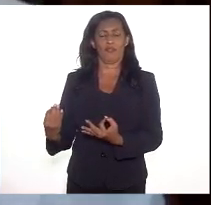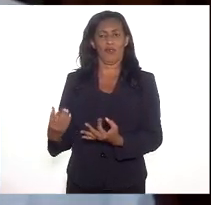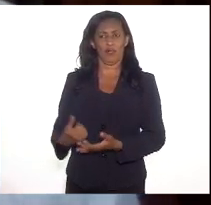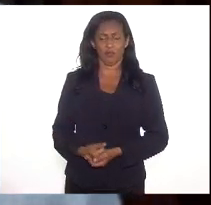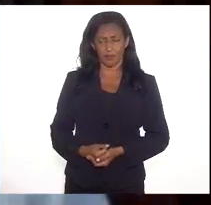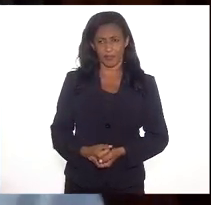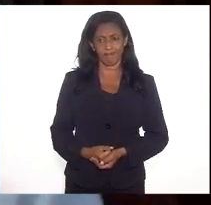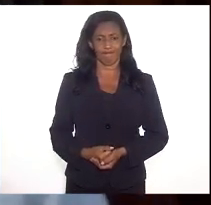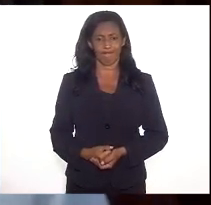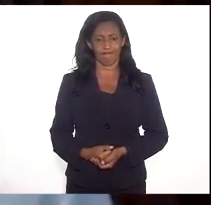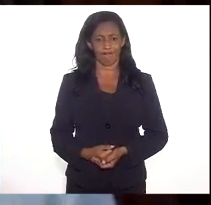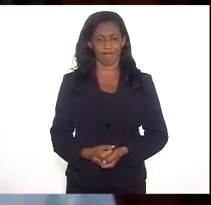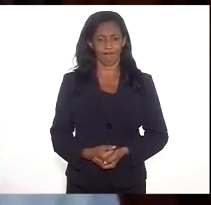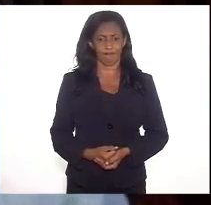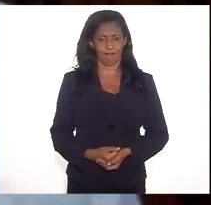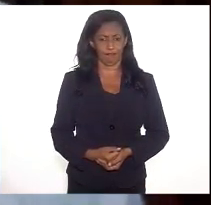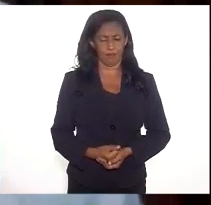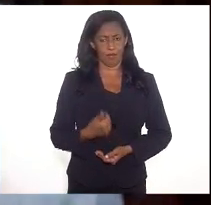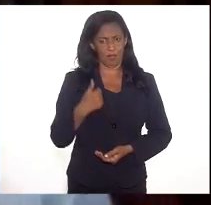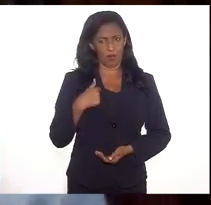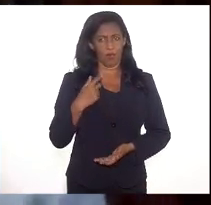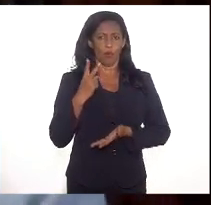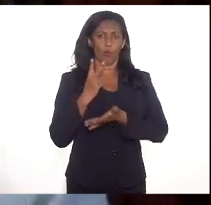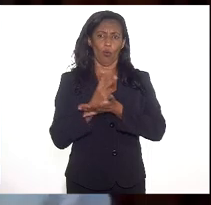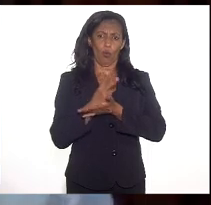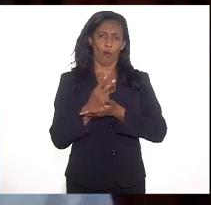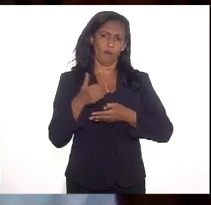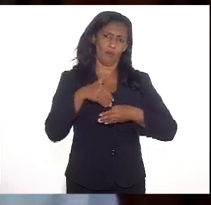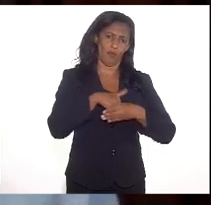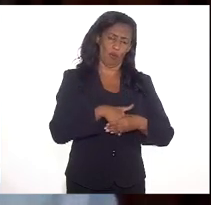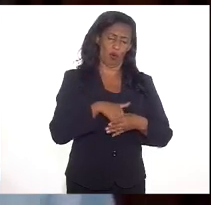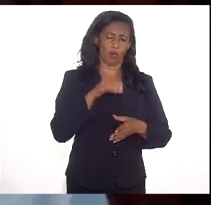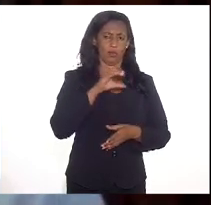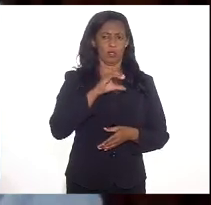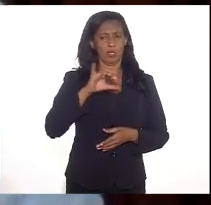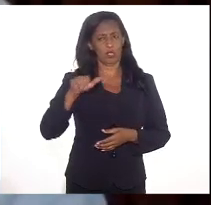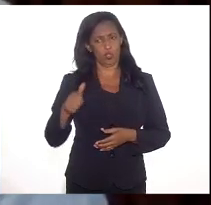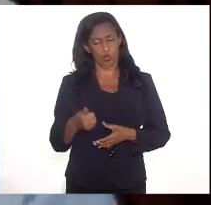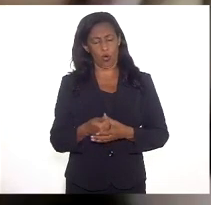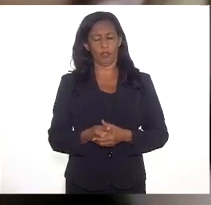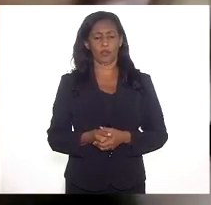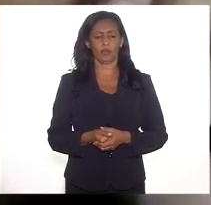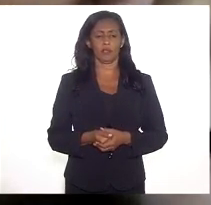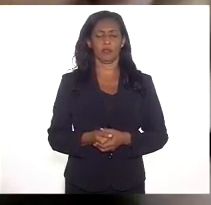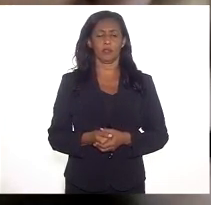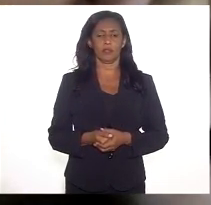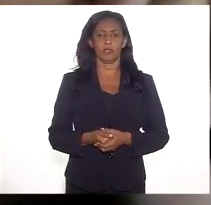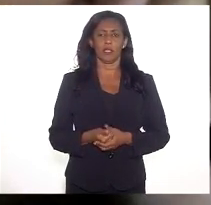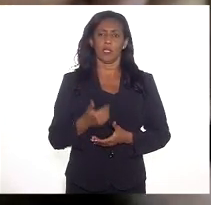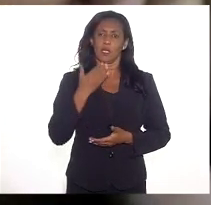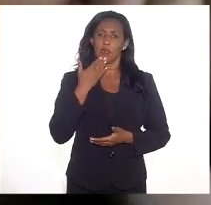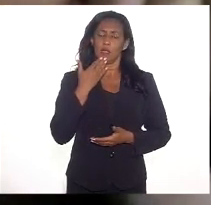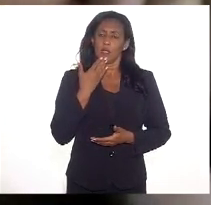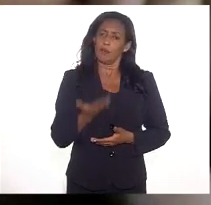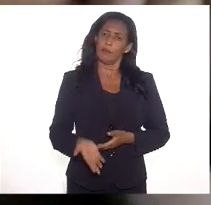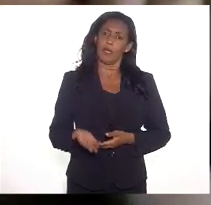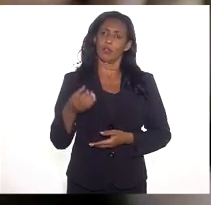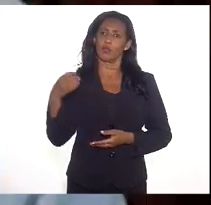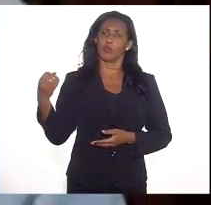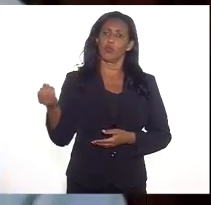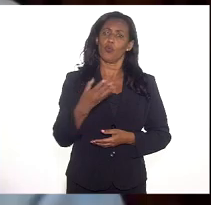manter o meu voto na CCJ, não houve divergência, e me encaminha aqui abrir